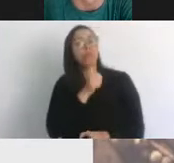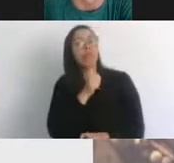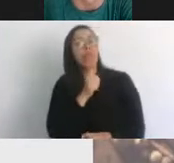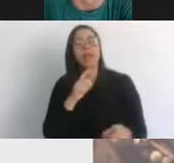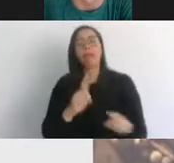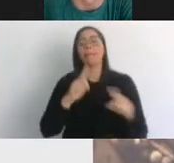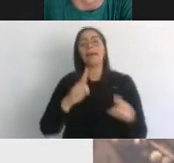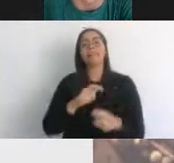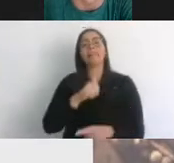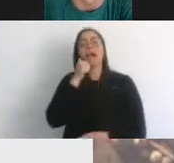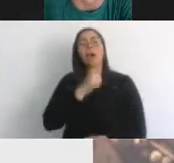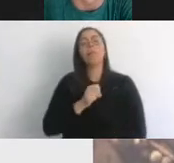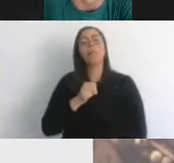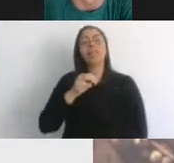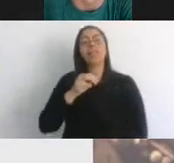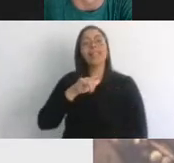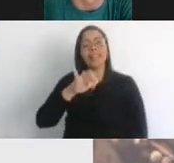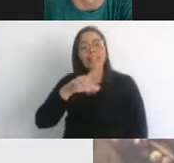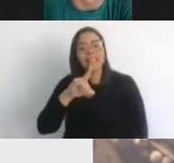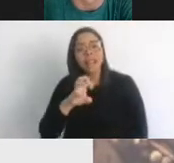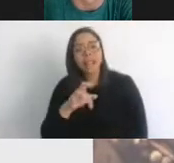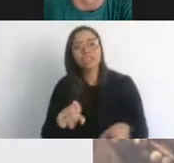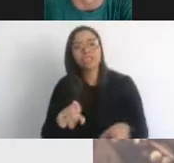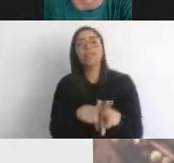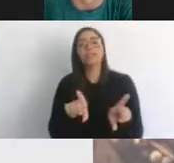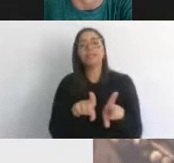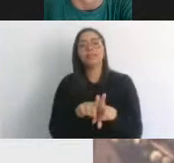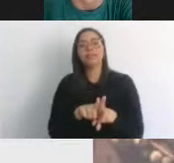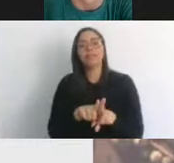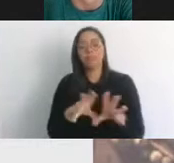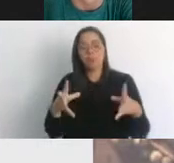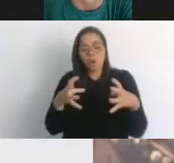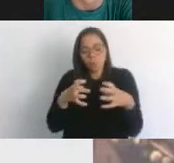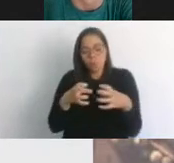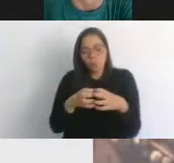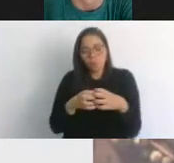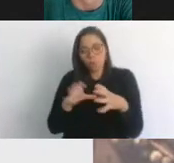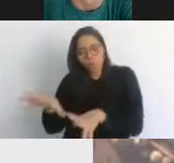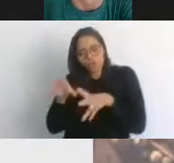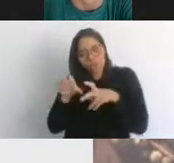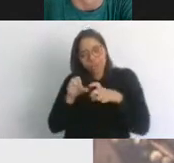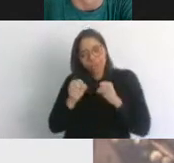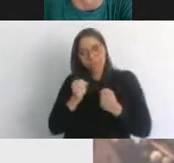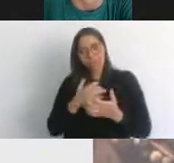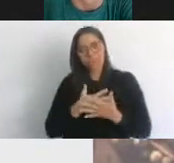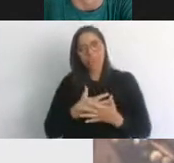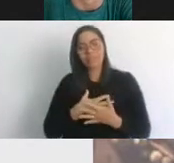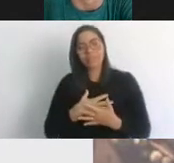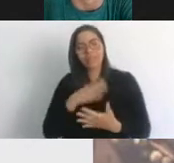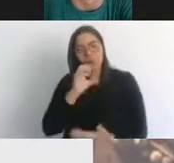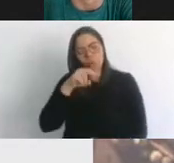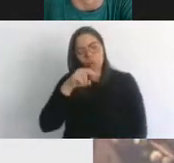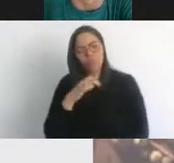mulher idade é a adoção EA afirmação de um determinado além de trazer para Sim esse conceito